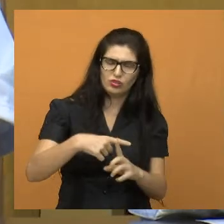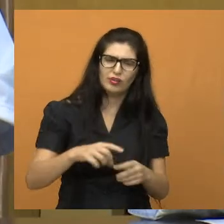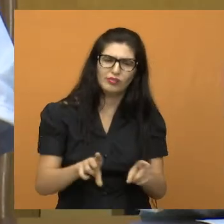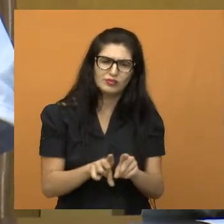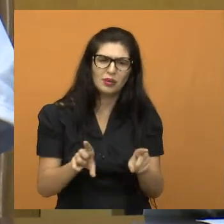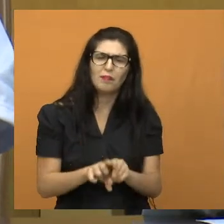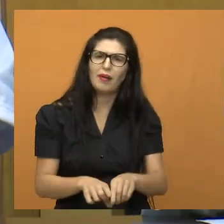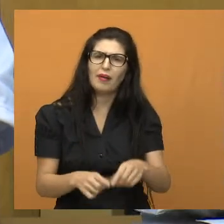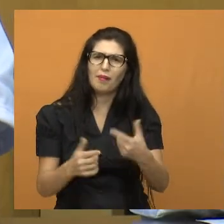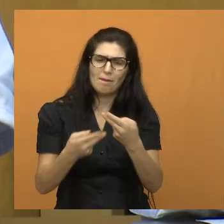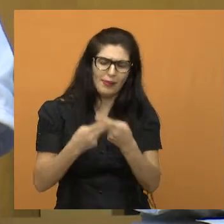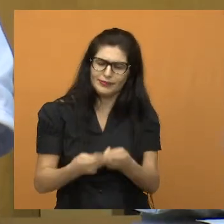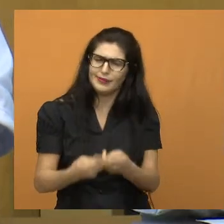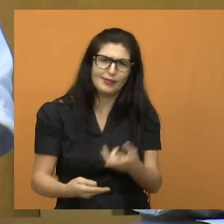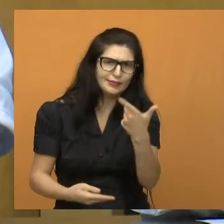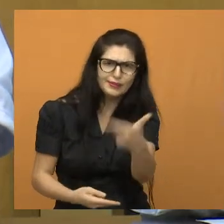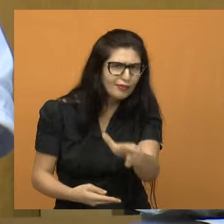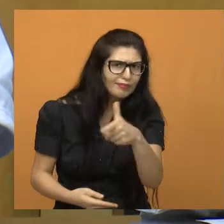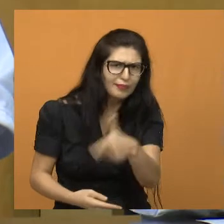quanta intolerância.